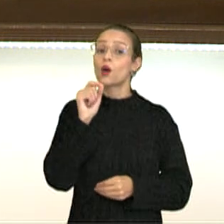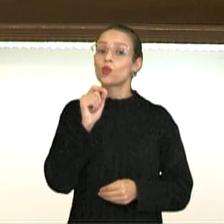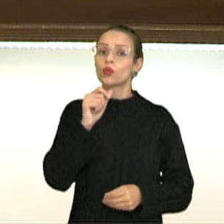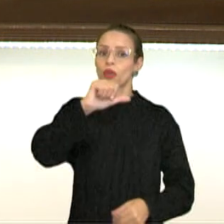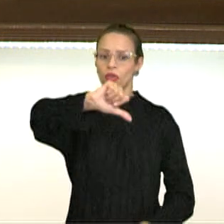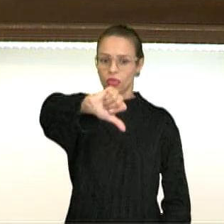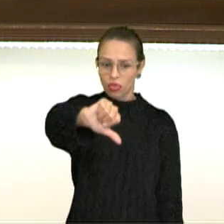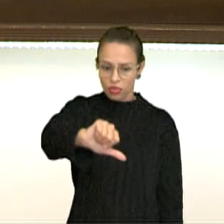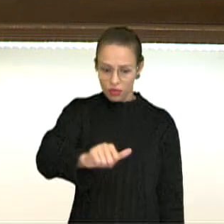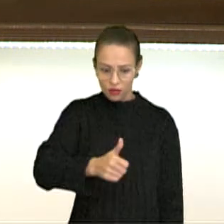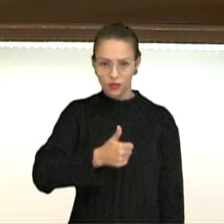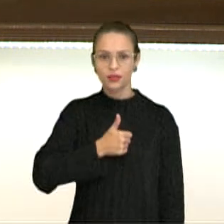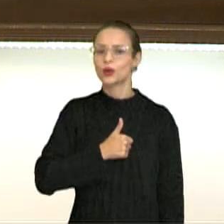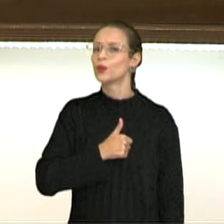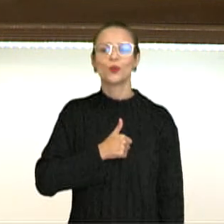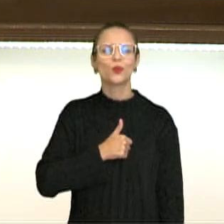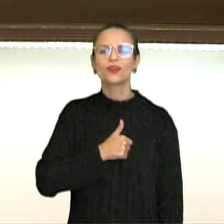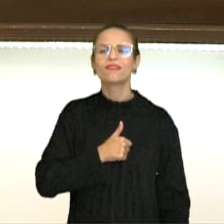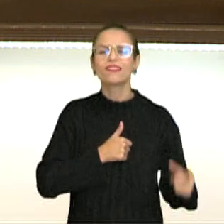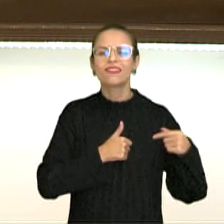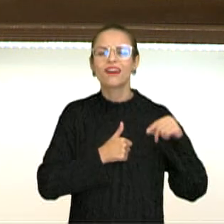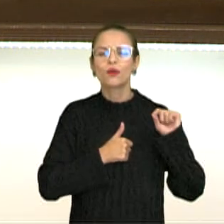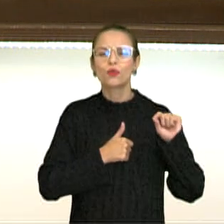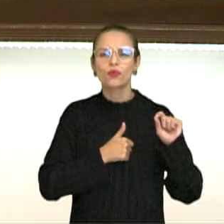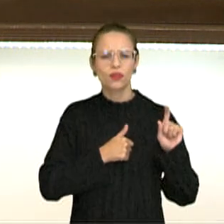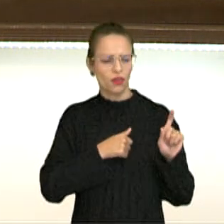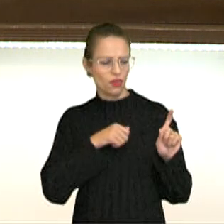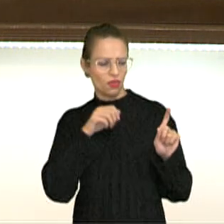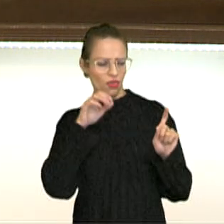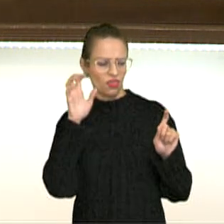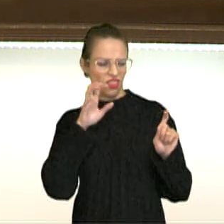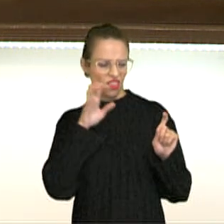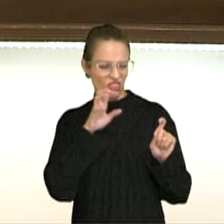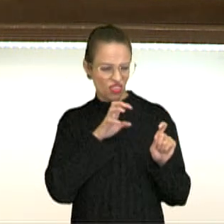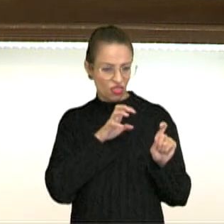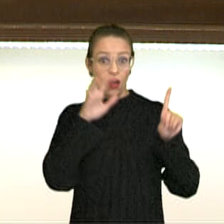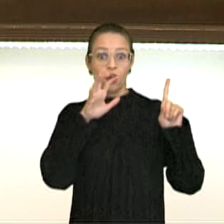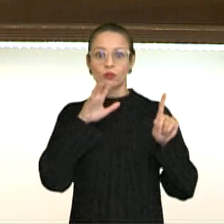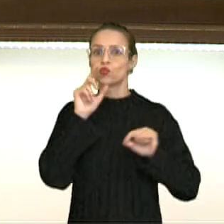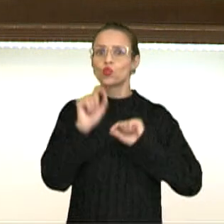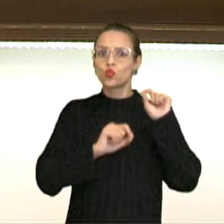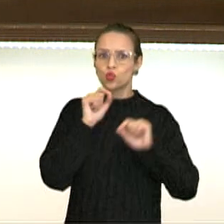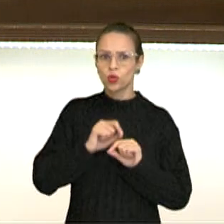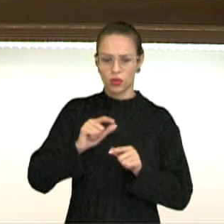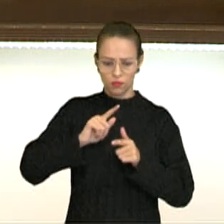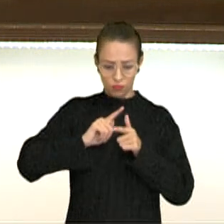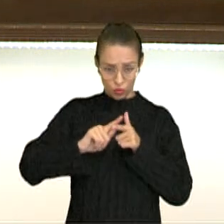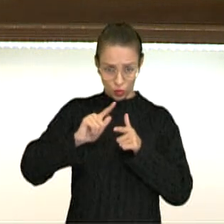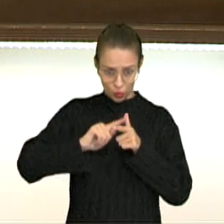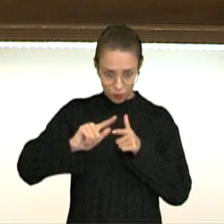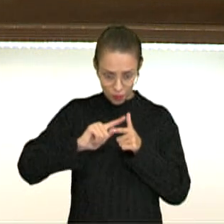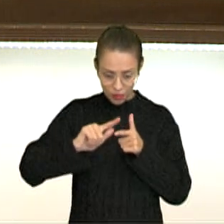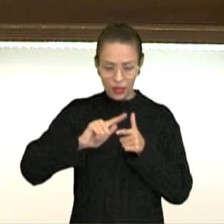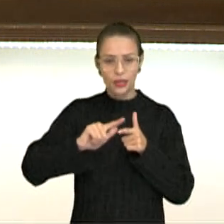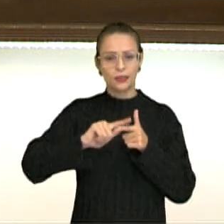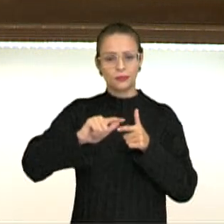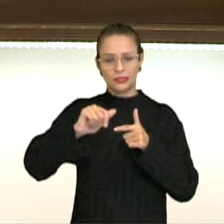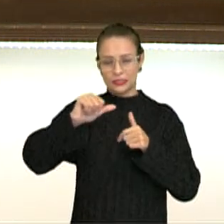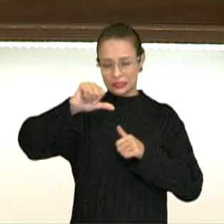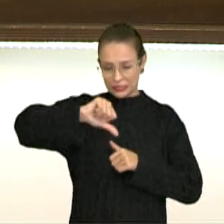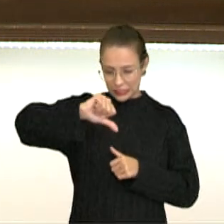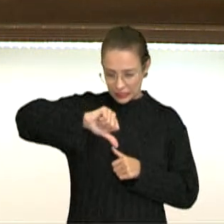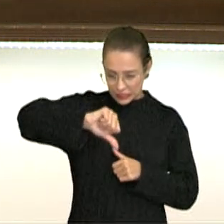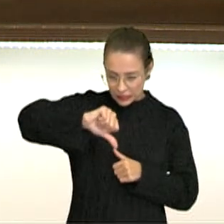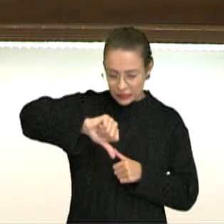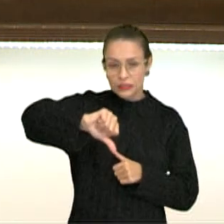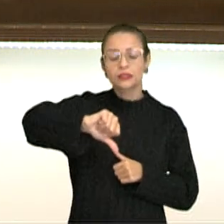resiliência, que é, de acordo com as psicólogas, o fato de você passar por um problema e aí,